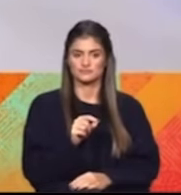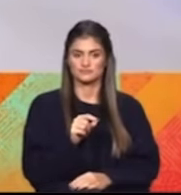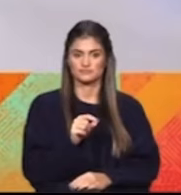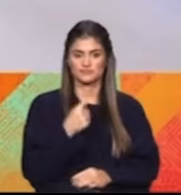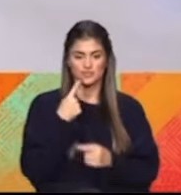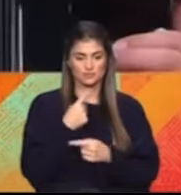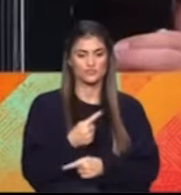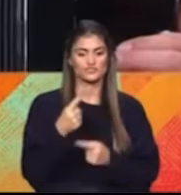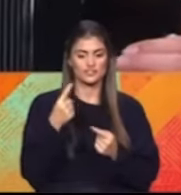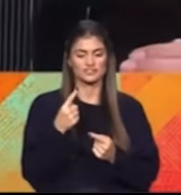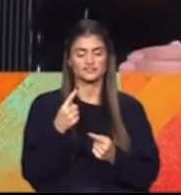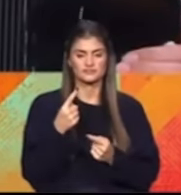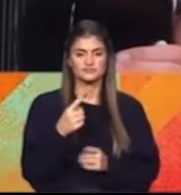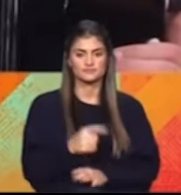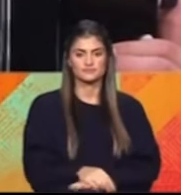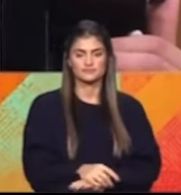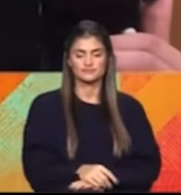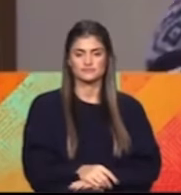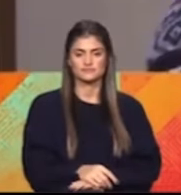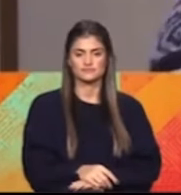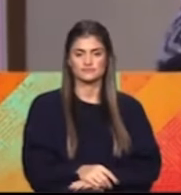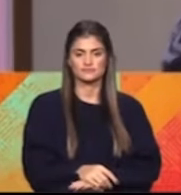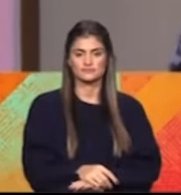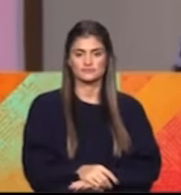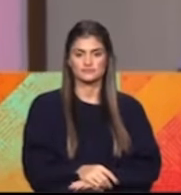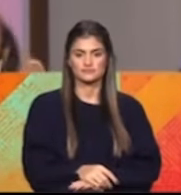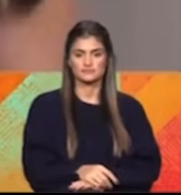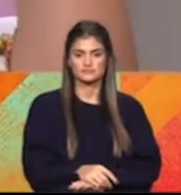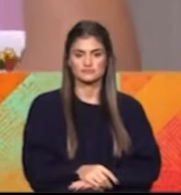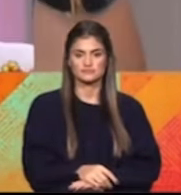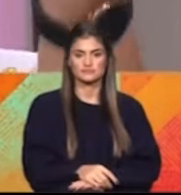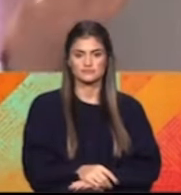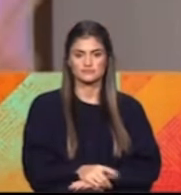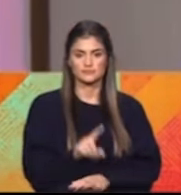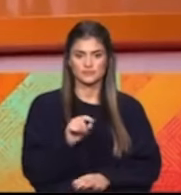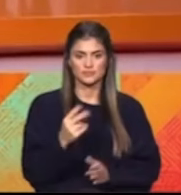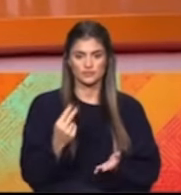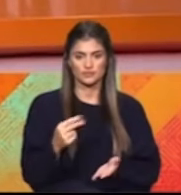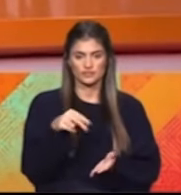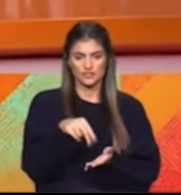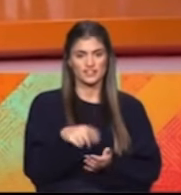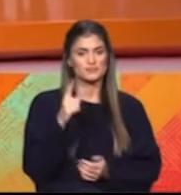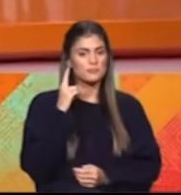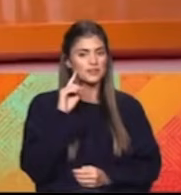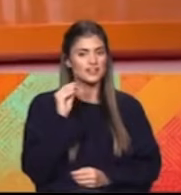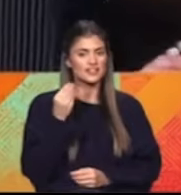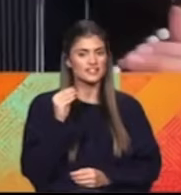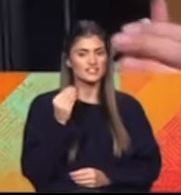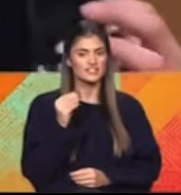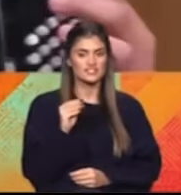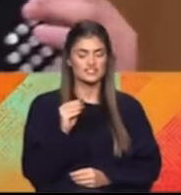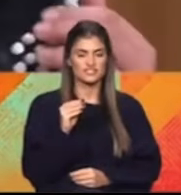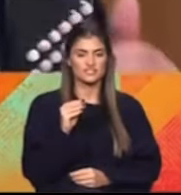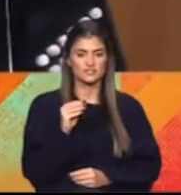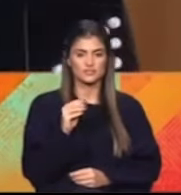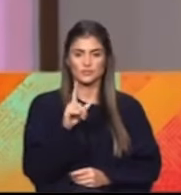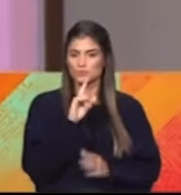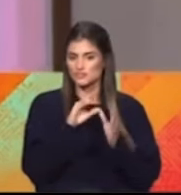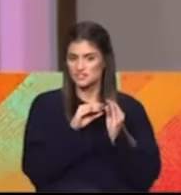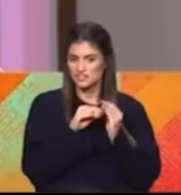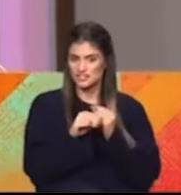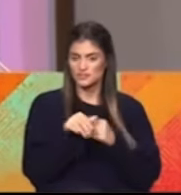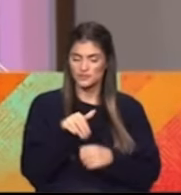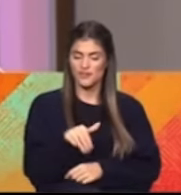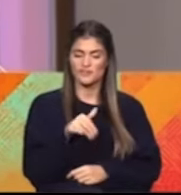dá. A produção, o levantarem-se as meninas, né? O cenário, o silêncio que se vai tocar